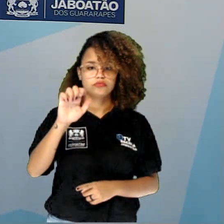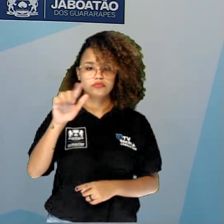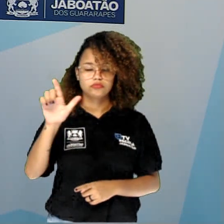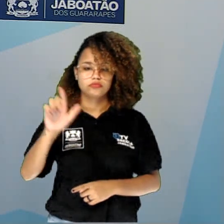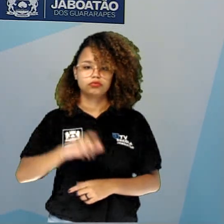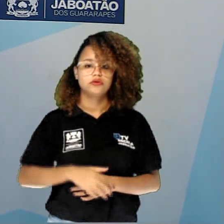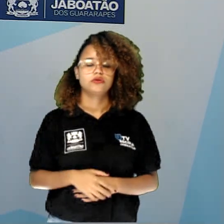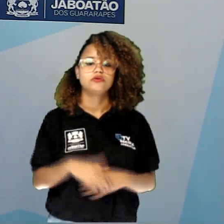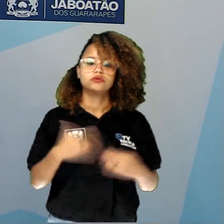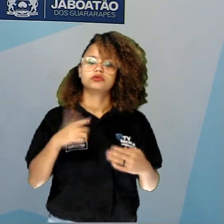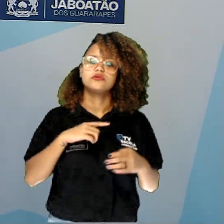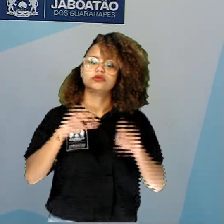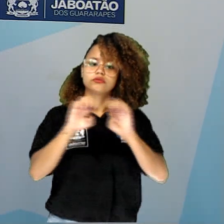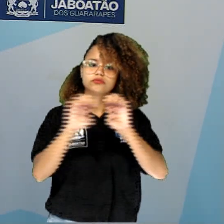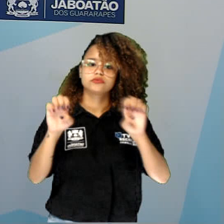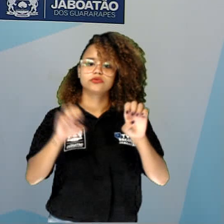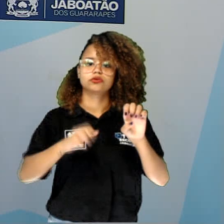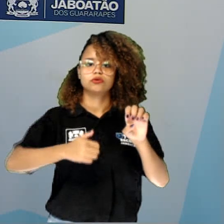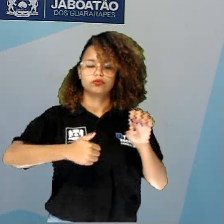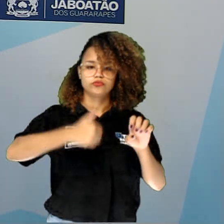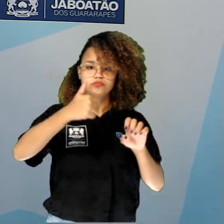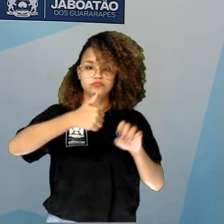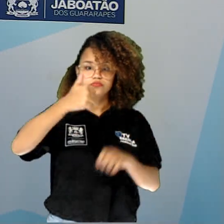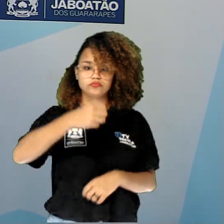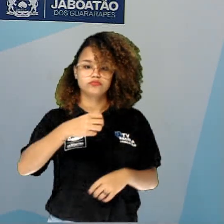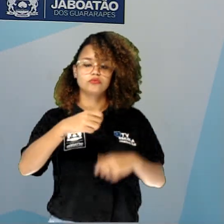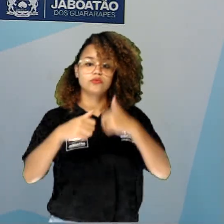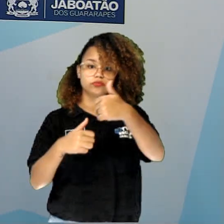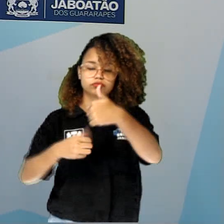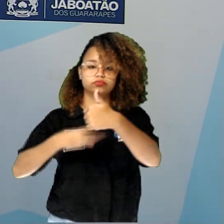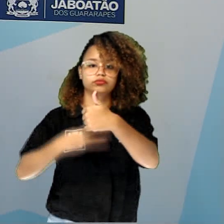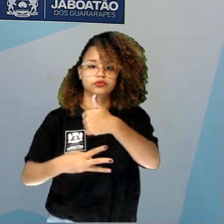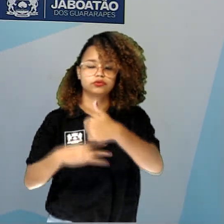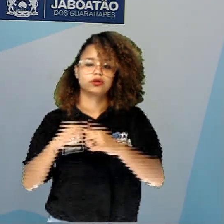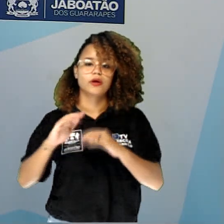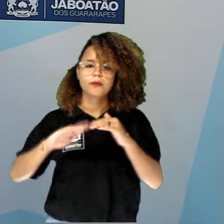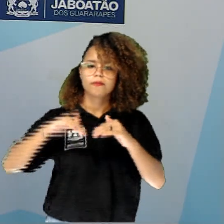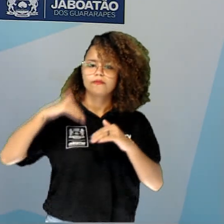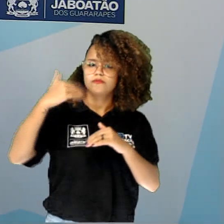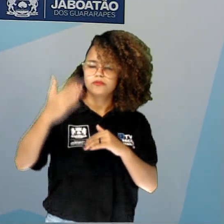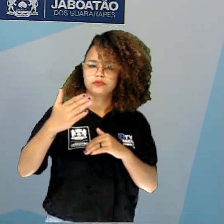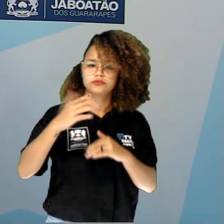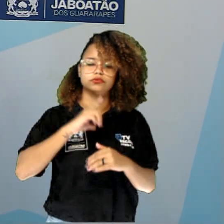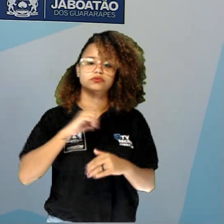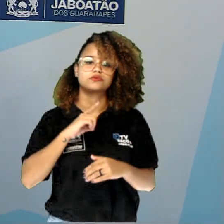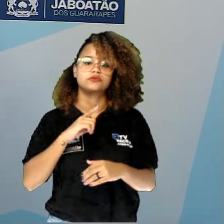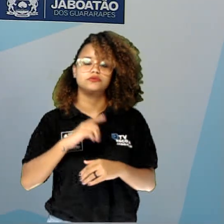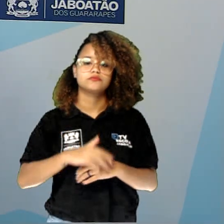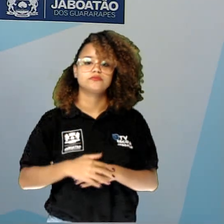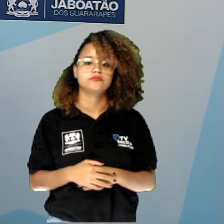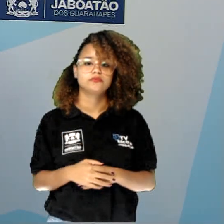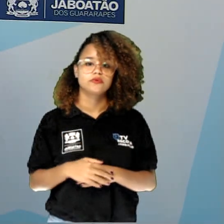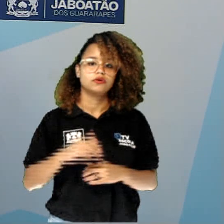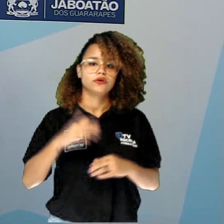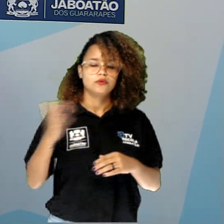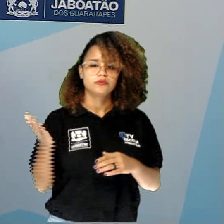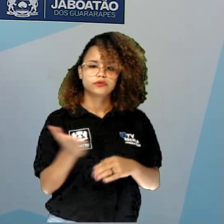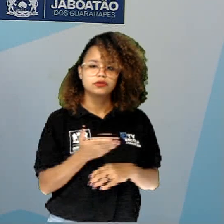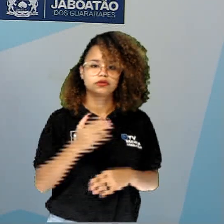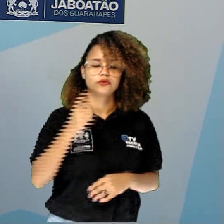outra equação, que ela é um pouquinho complicada, porque ele diz assim, ó, a terça parte, correspondente ao dobro do número de balas de